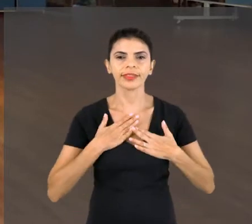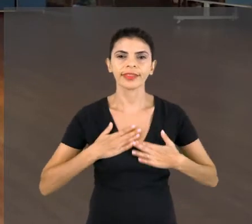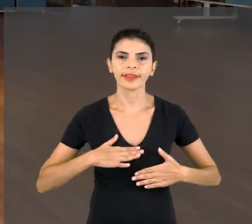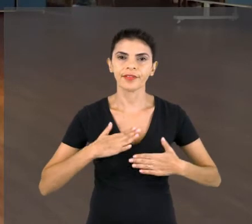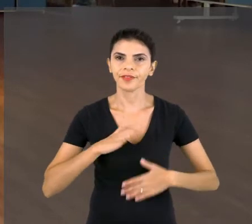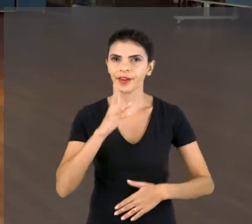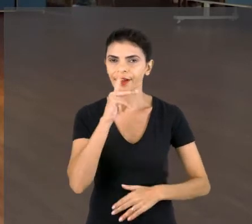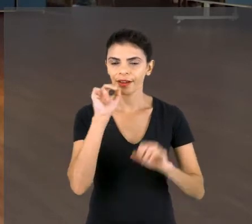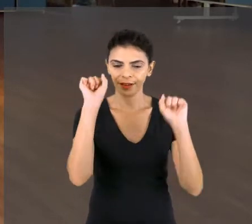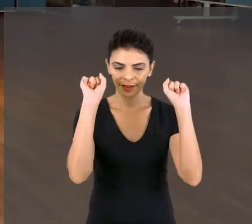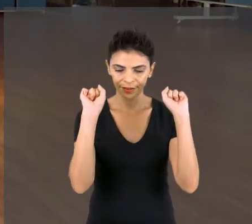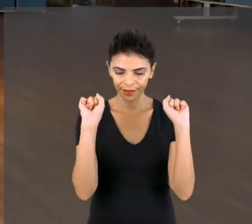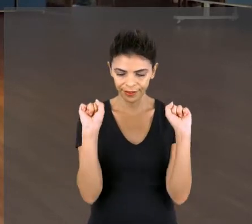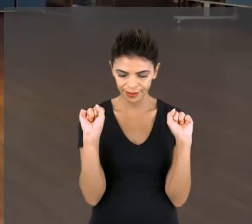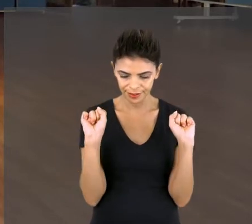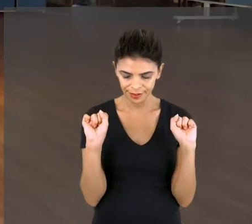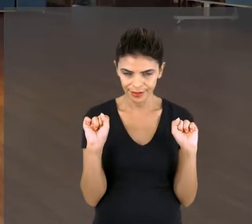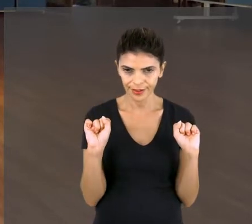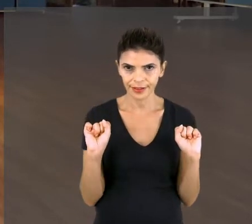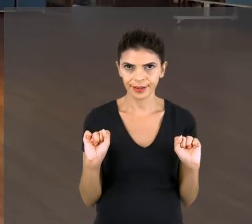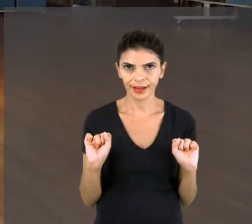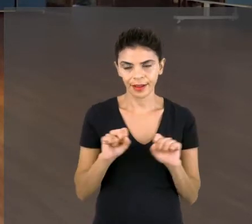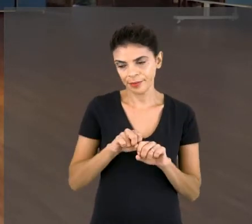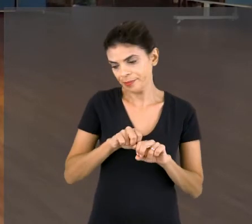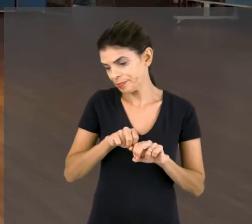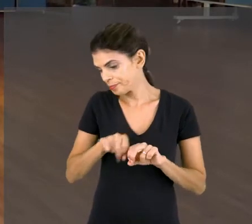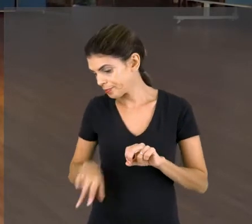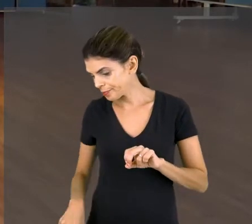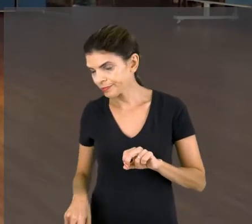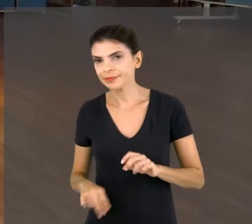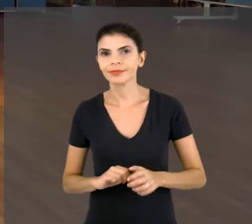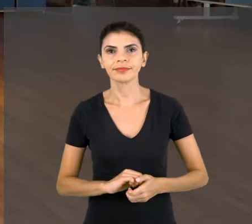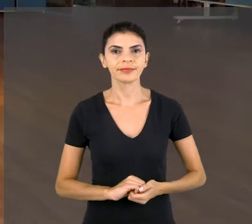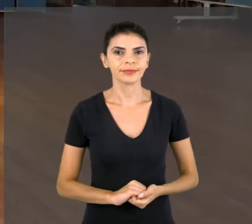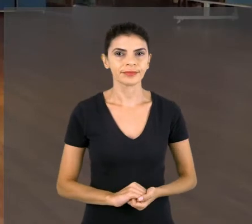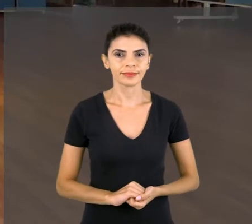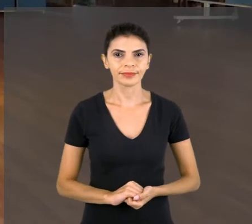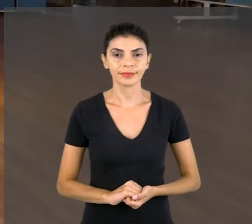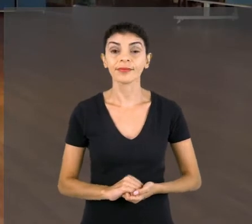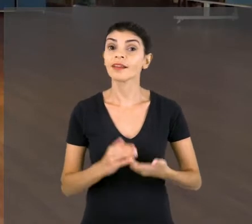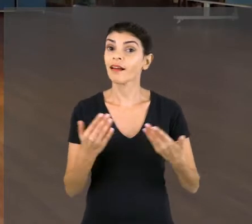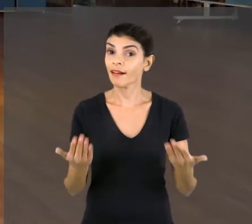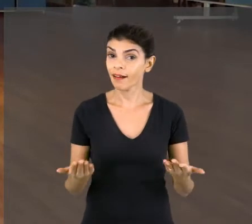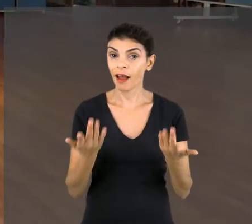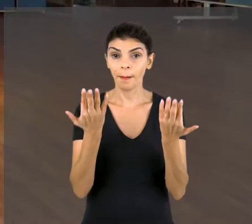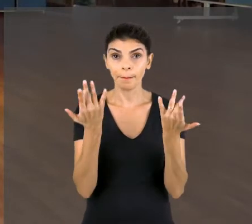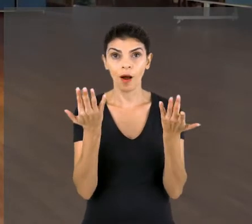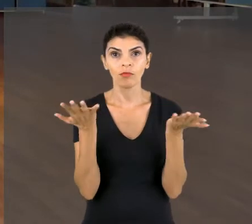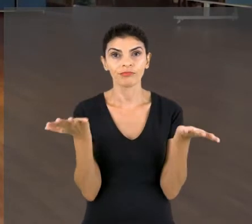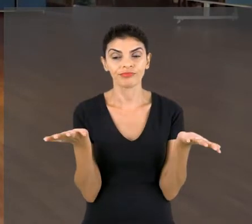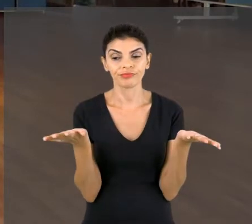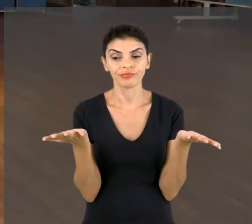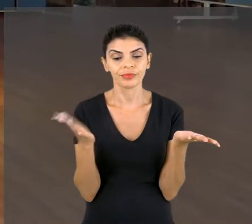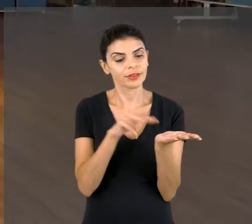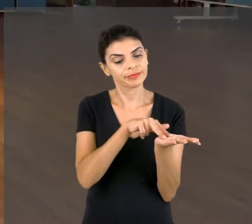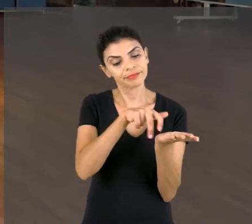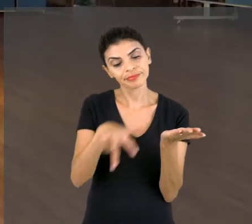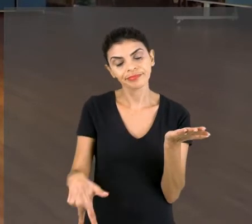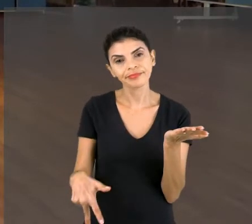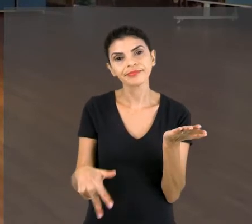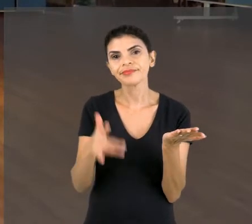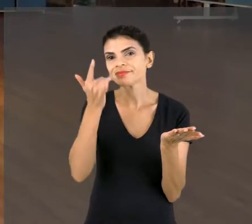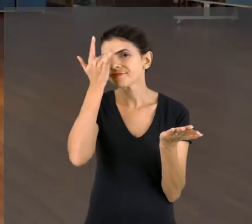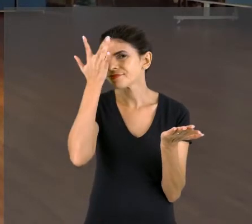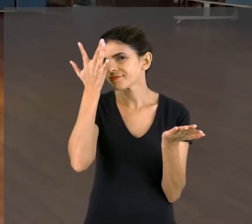bem próximo do tronco até apoiar no chão. Abro as mãos e a